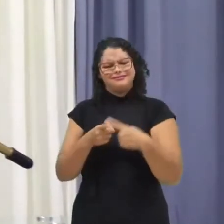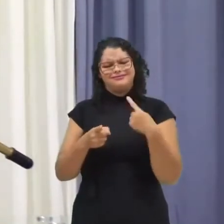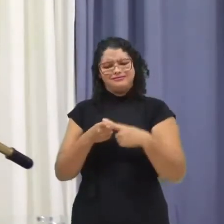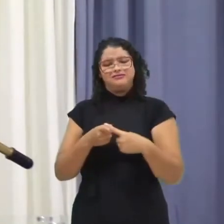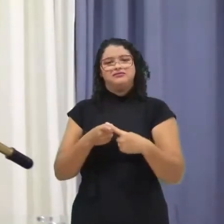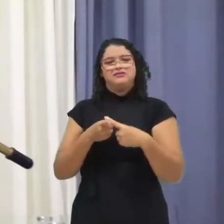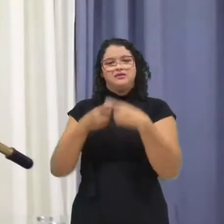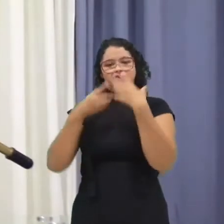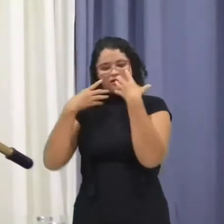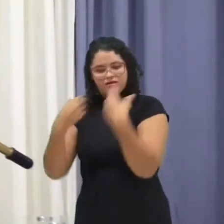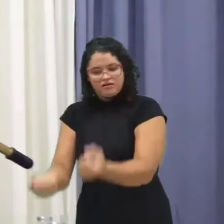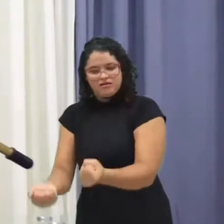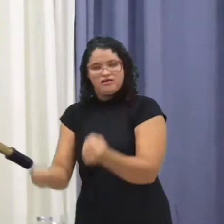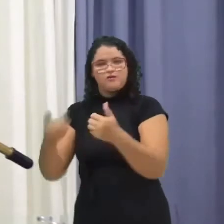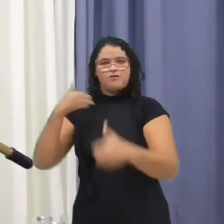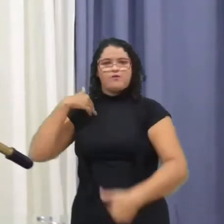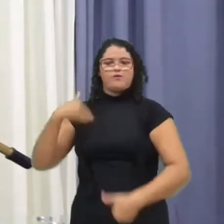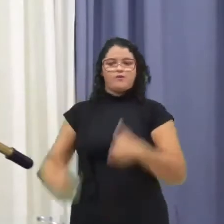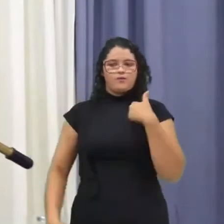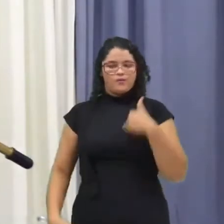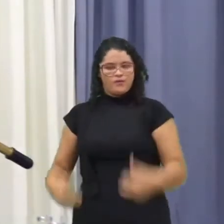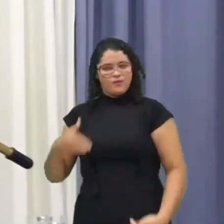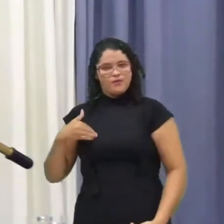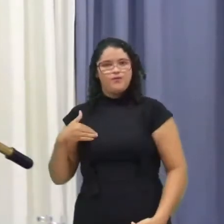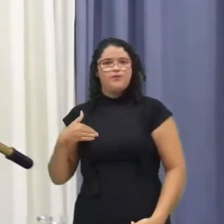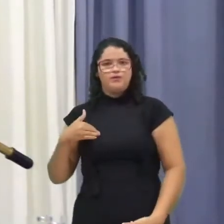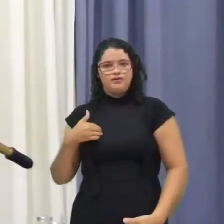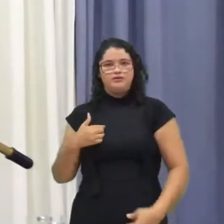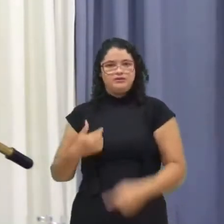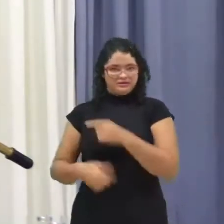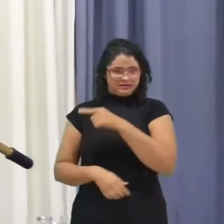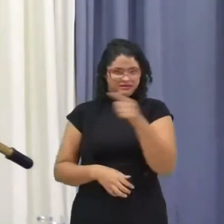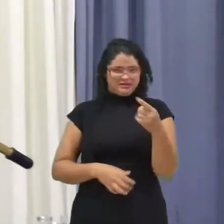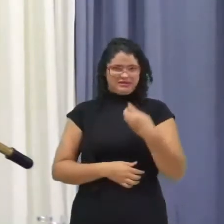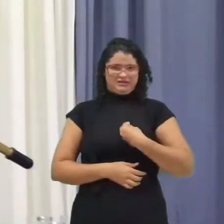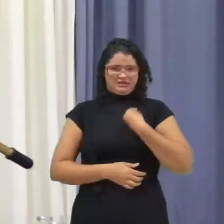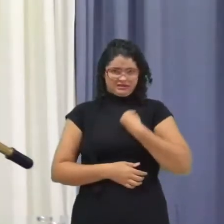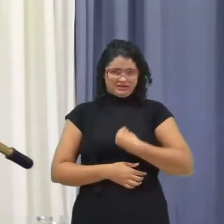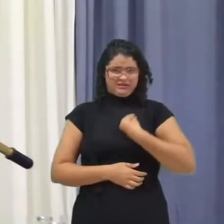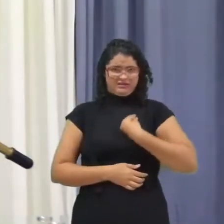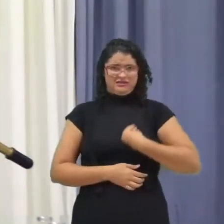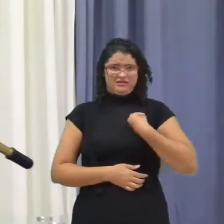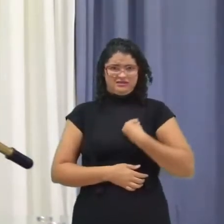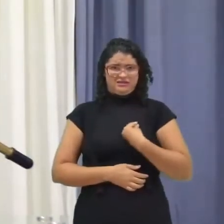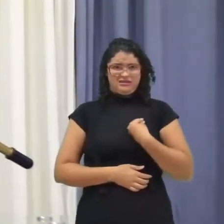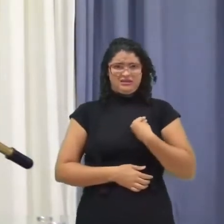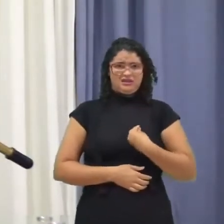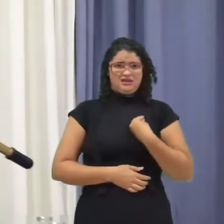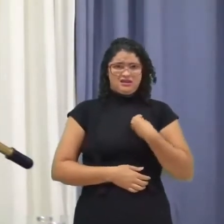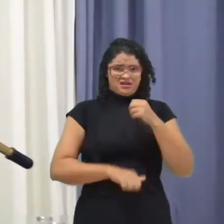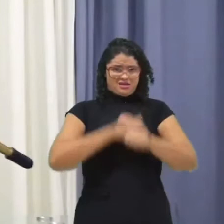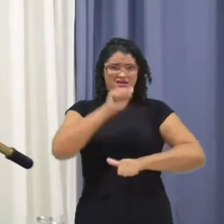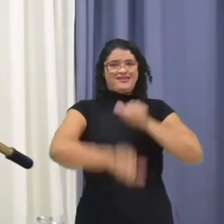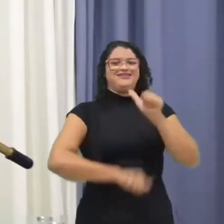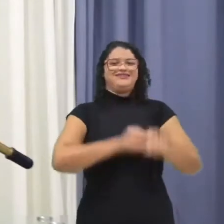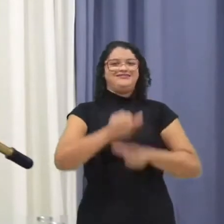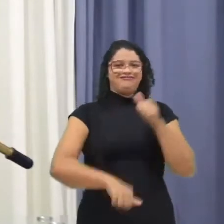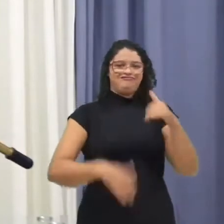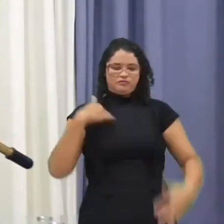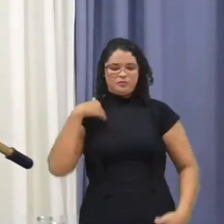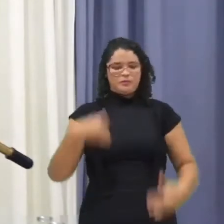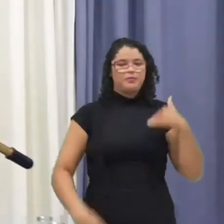corpos, bendito seja o nome do Senhor. E eu que estou vivo, serei transformado em um